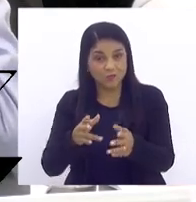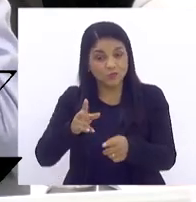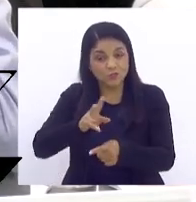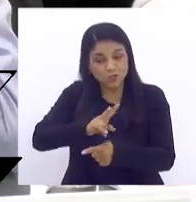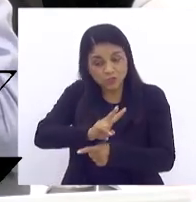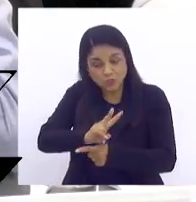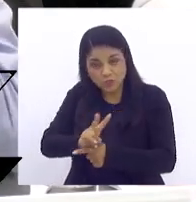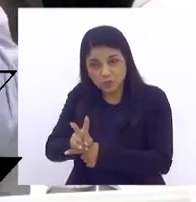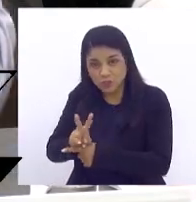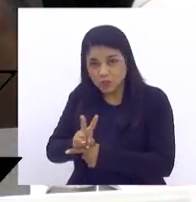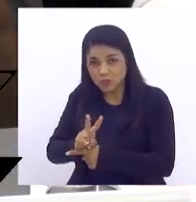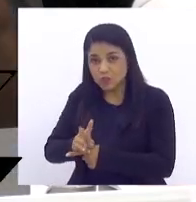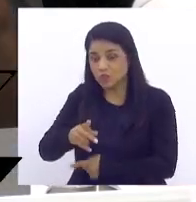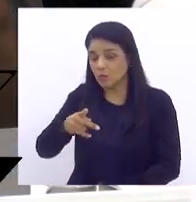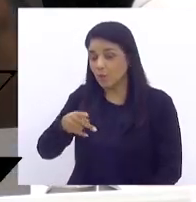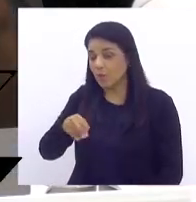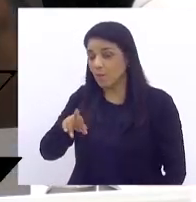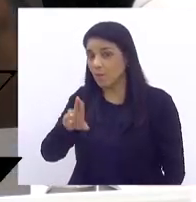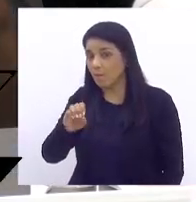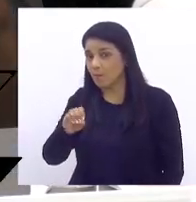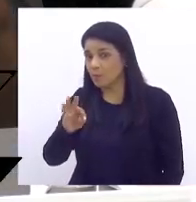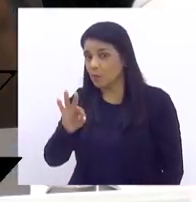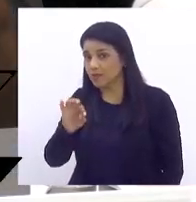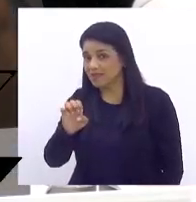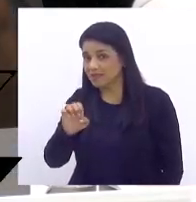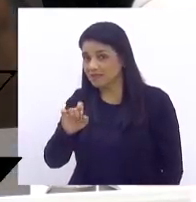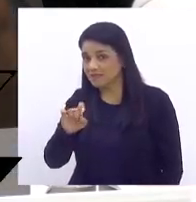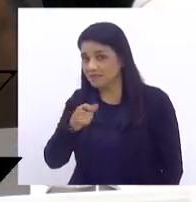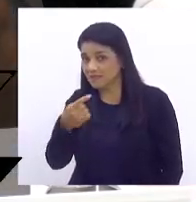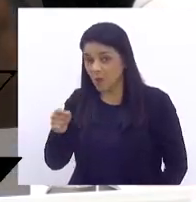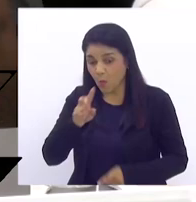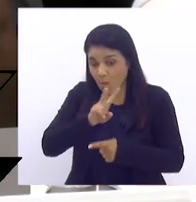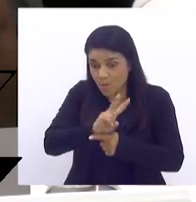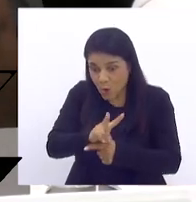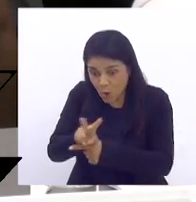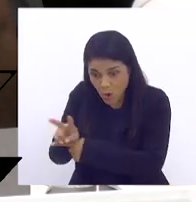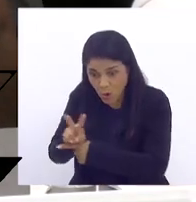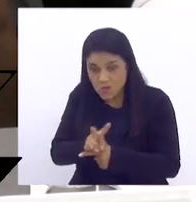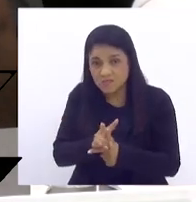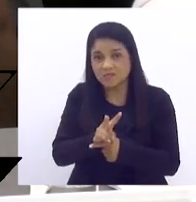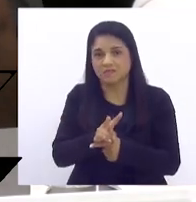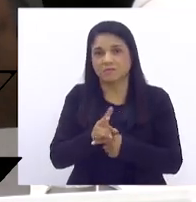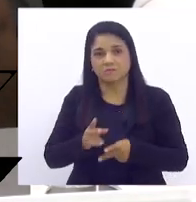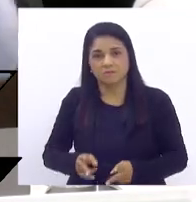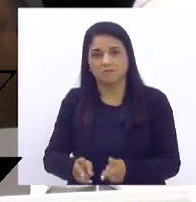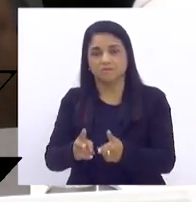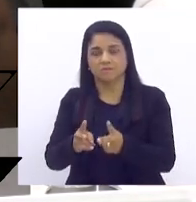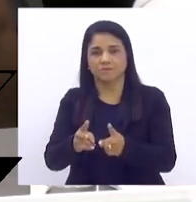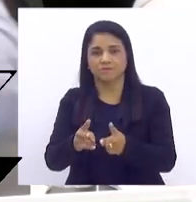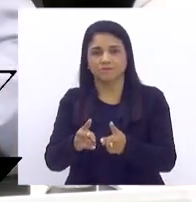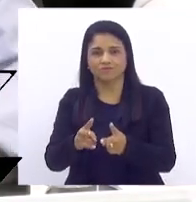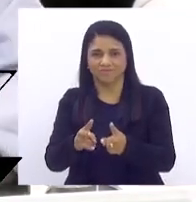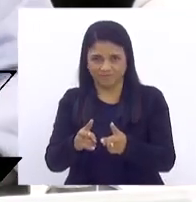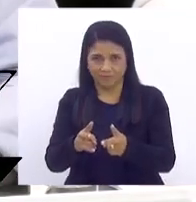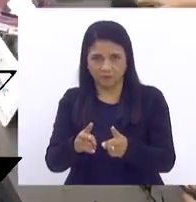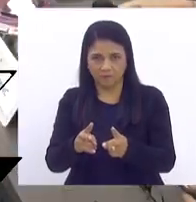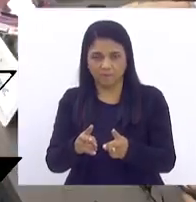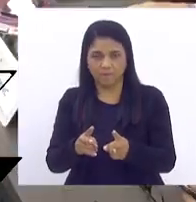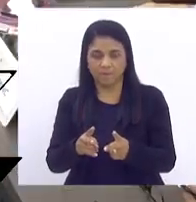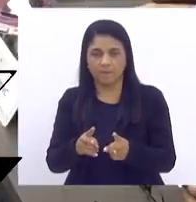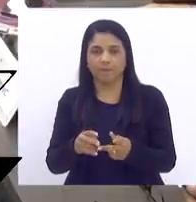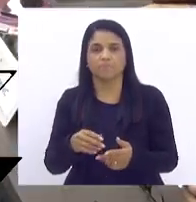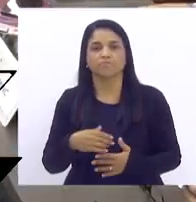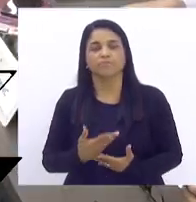se quer, e não de preservação, que remete a uma coisa muito mais engessada. É esse o ponto.